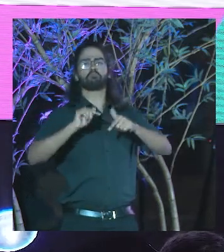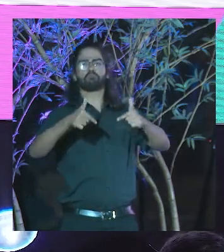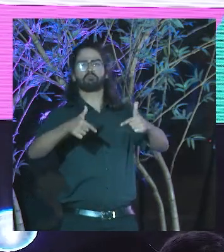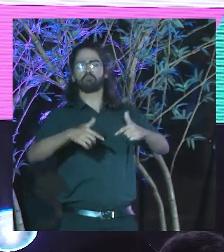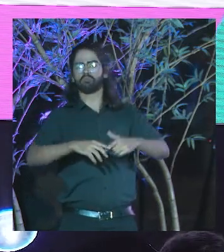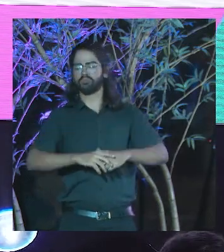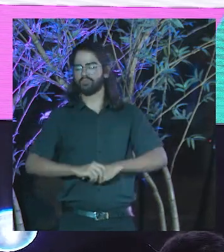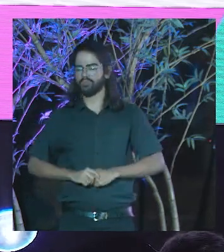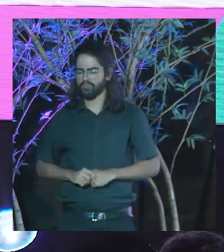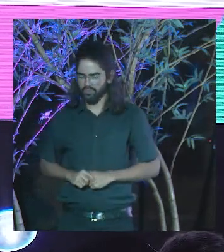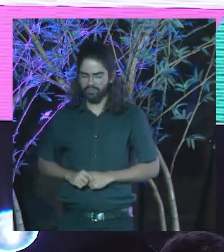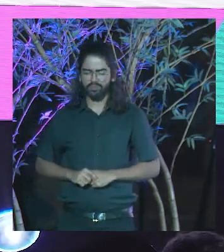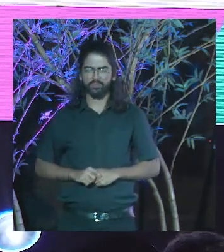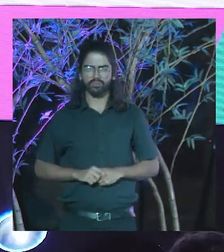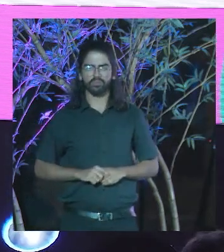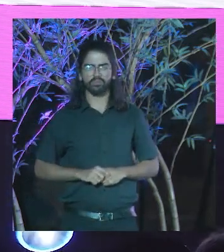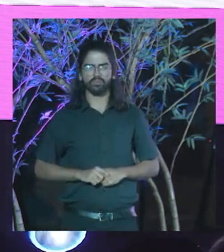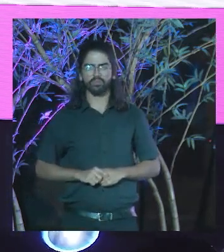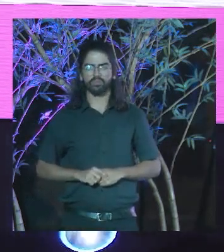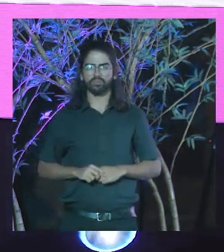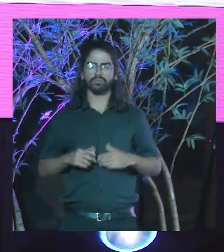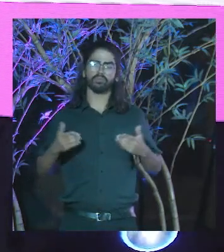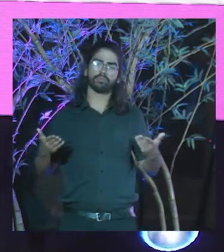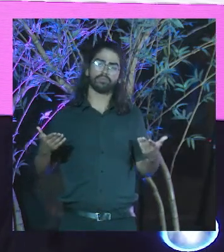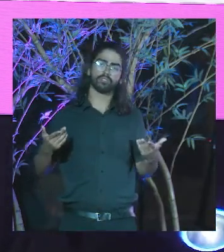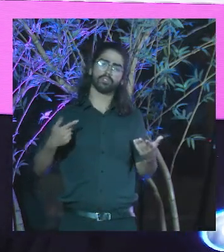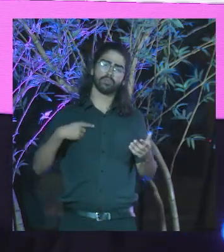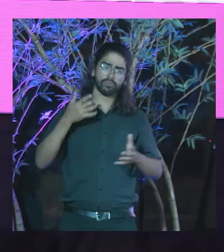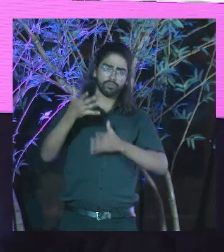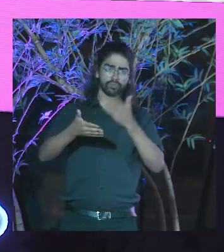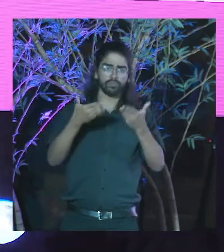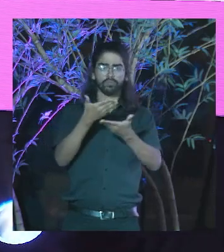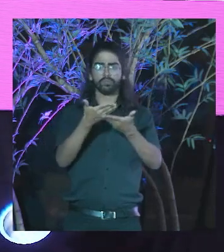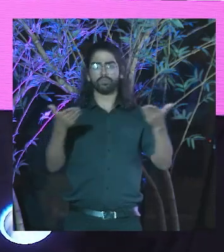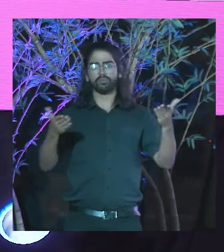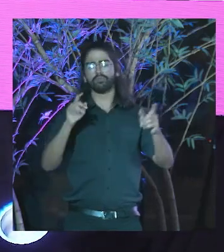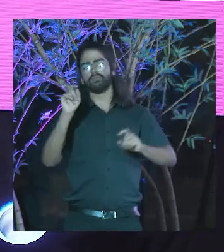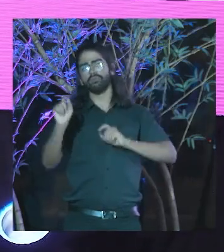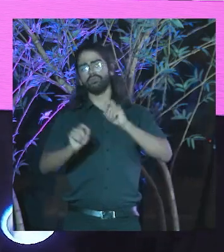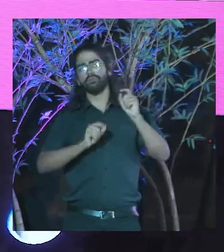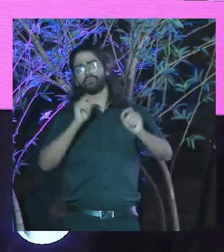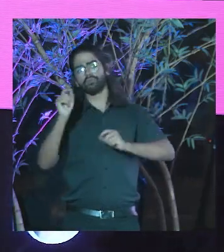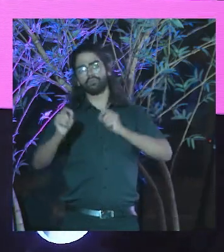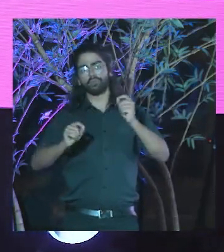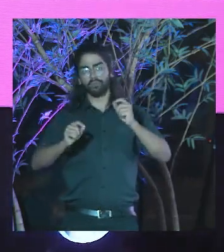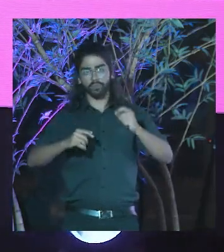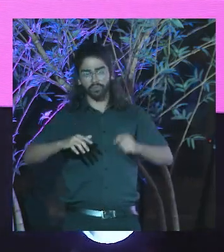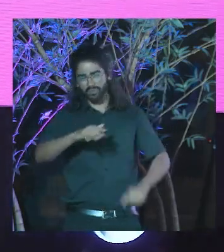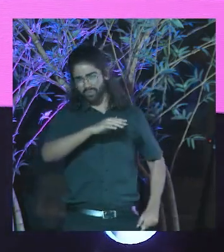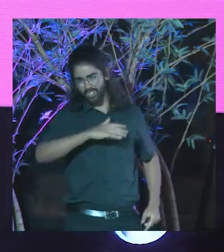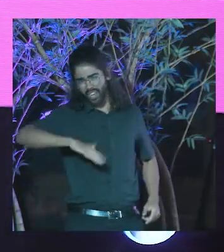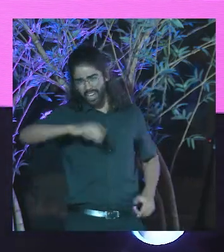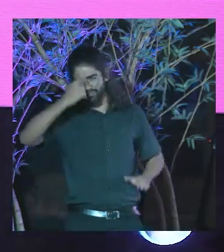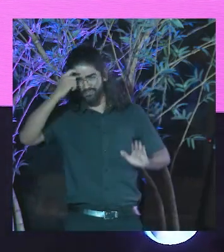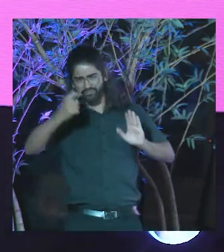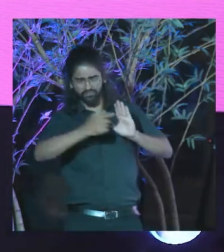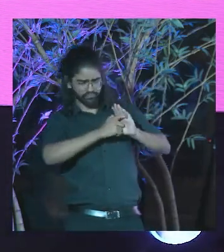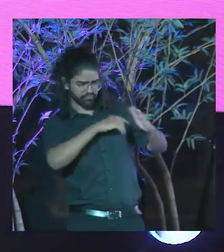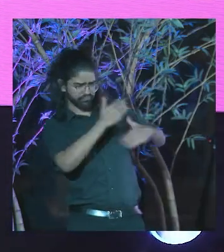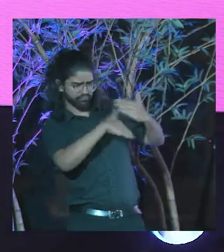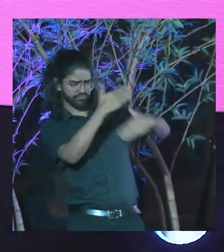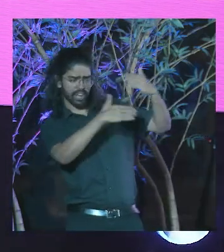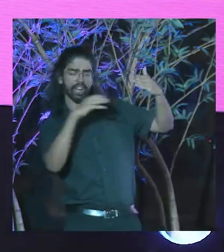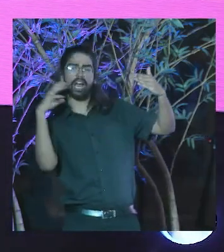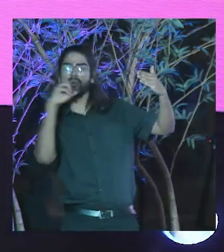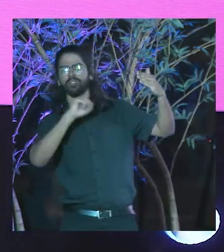né? Dessa pessoa que está trabalhando comigo. O que eu estou contando para vocês é o seguinte, tá? A evolução rápida da inteligência artificial, rápida não